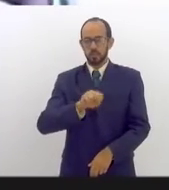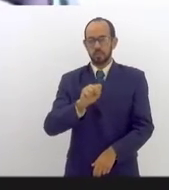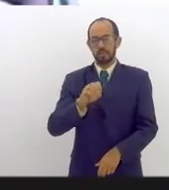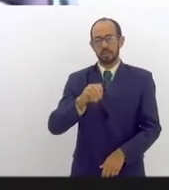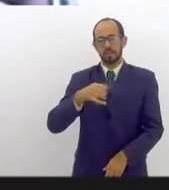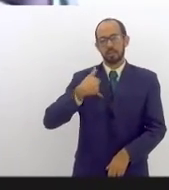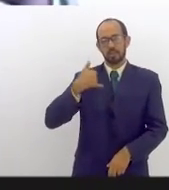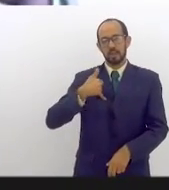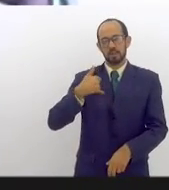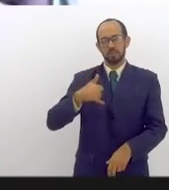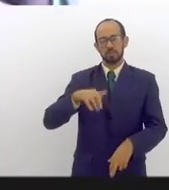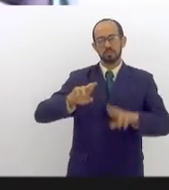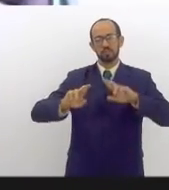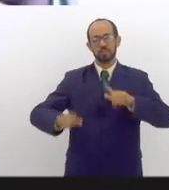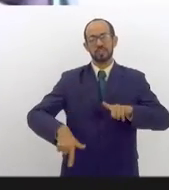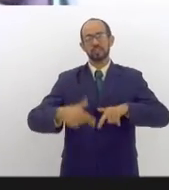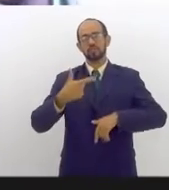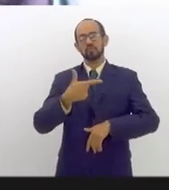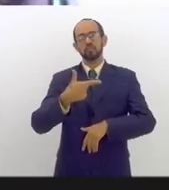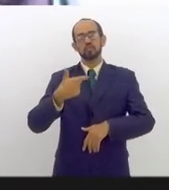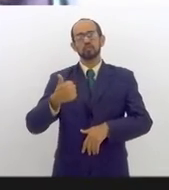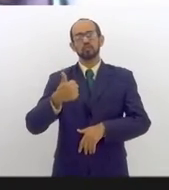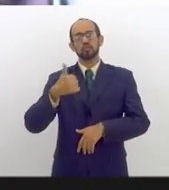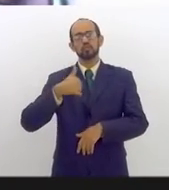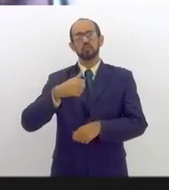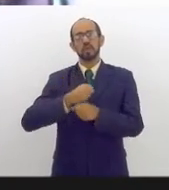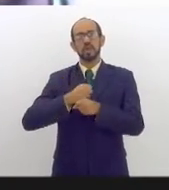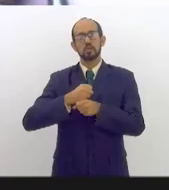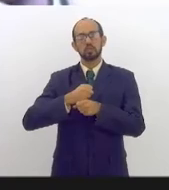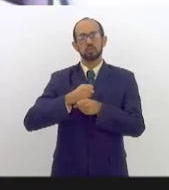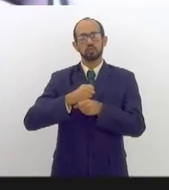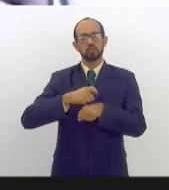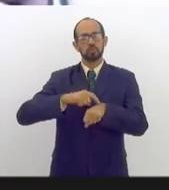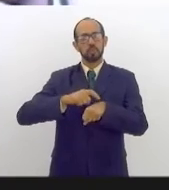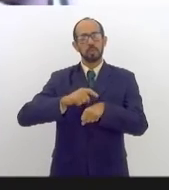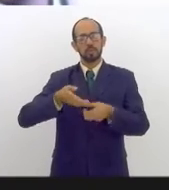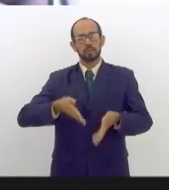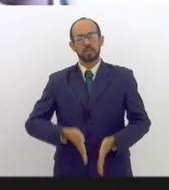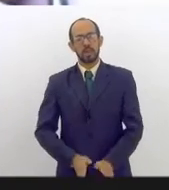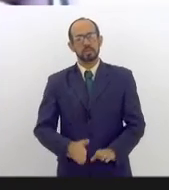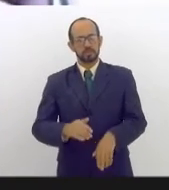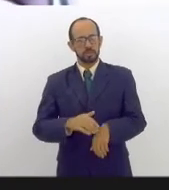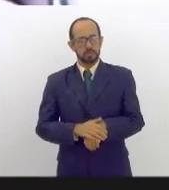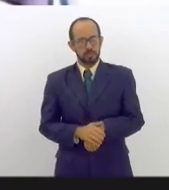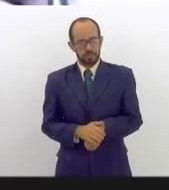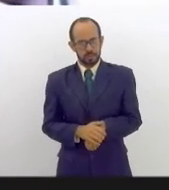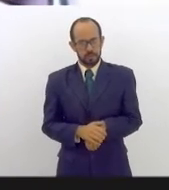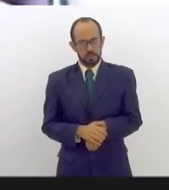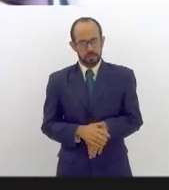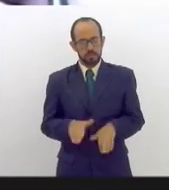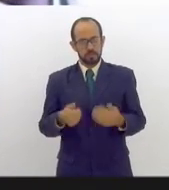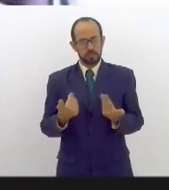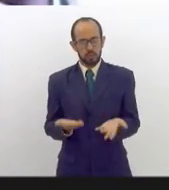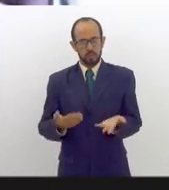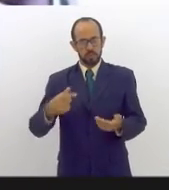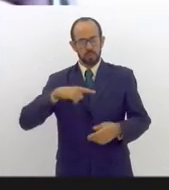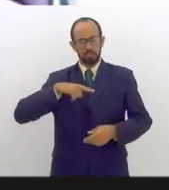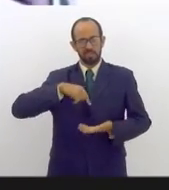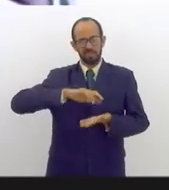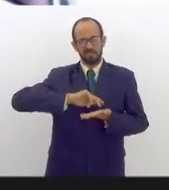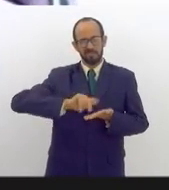anos. É uma diferença de 21 anos ao nascer. Então, nós temos tantos problemas